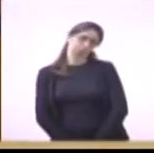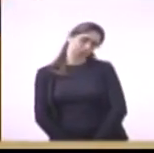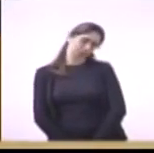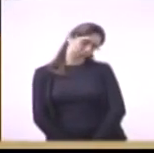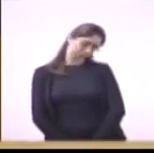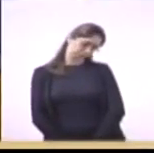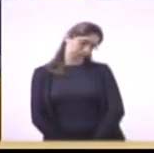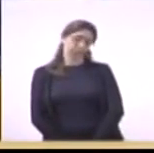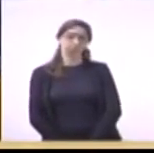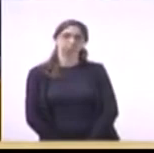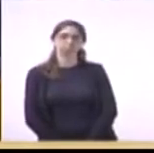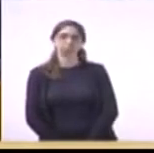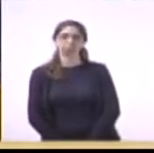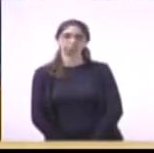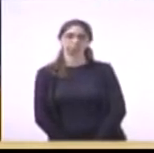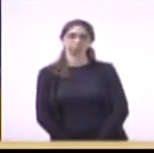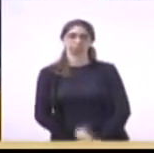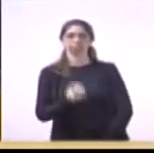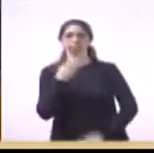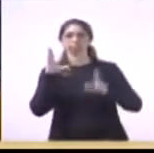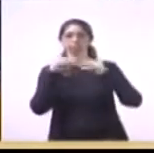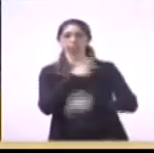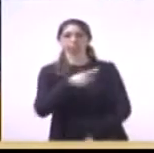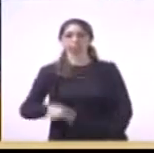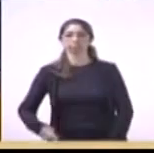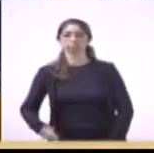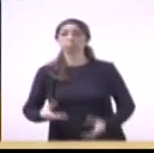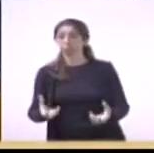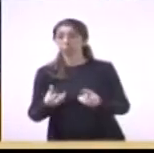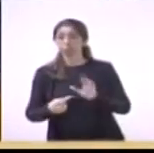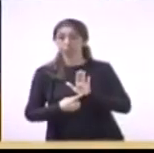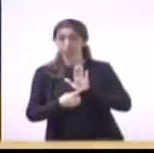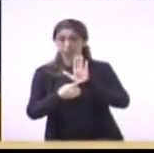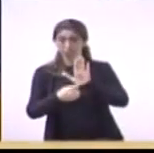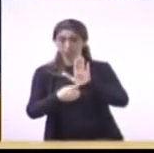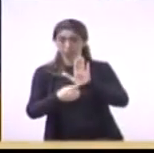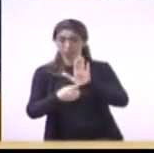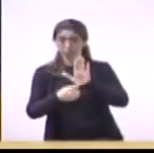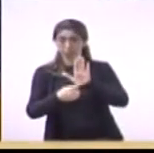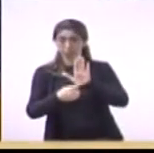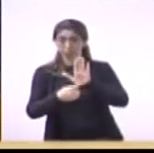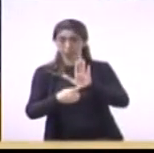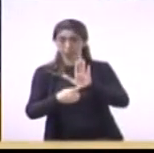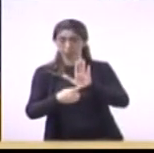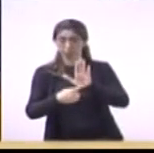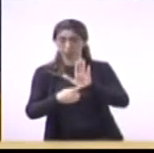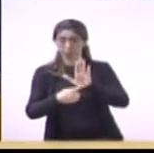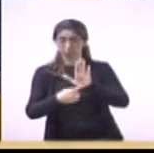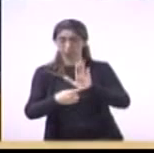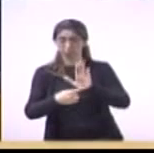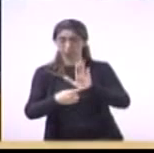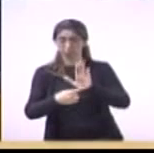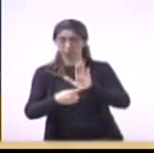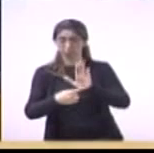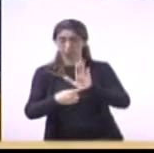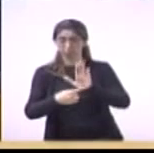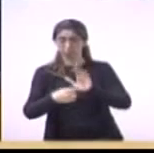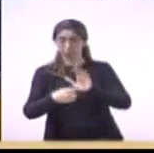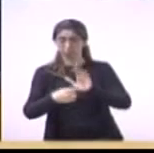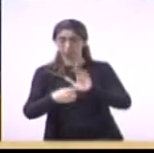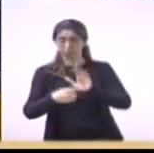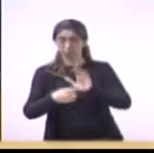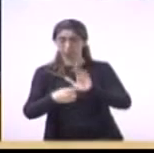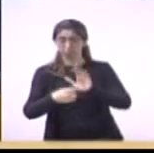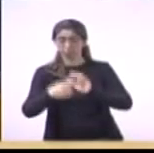Boa noite, presidente. Queria também aqui me expressar, dizer que tanto o prefeito quanto a